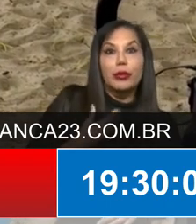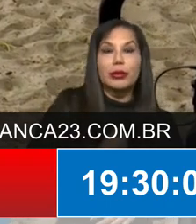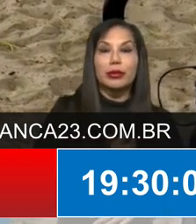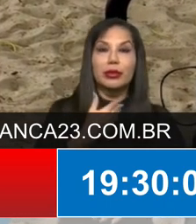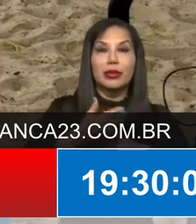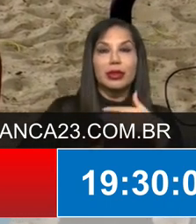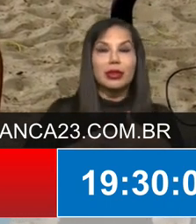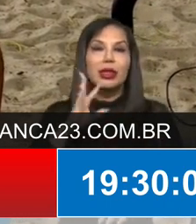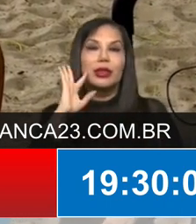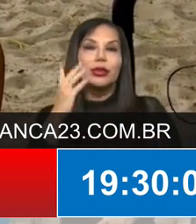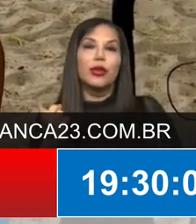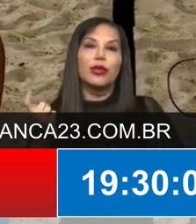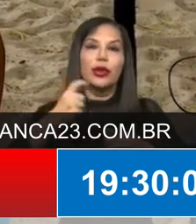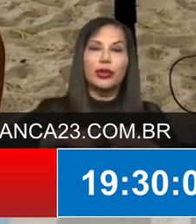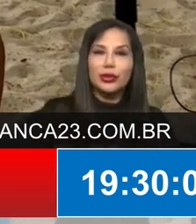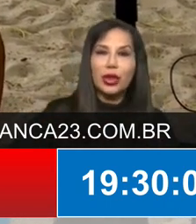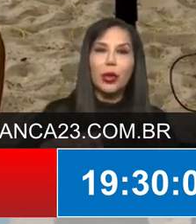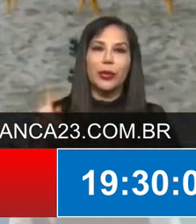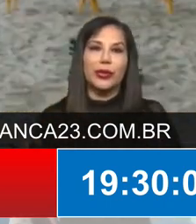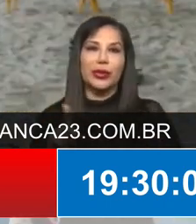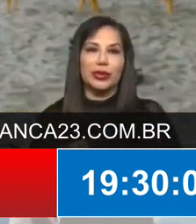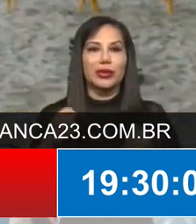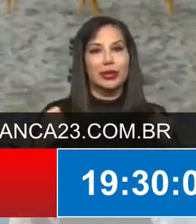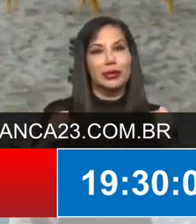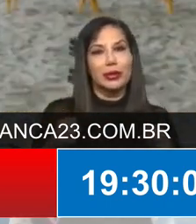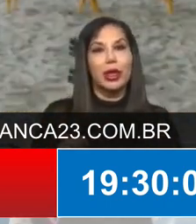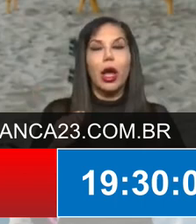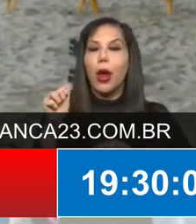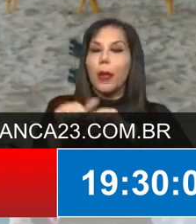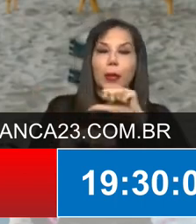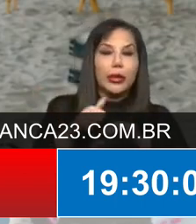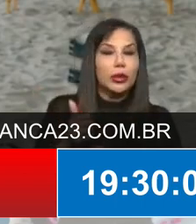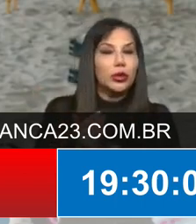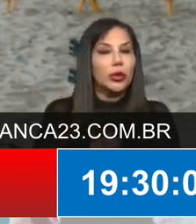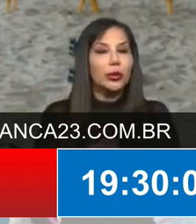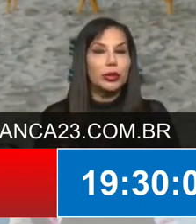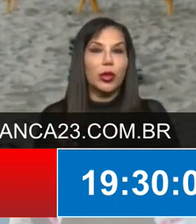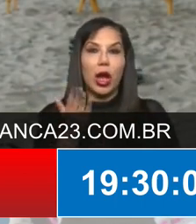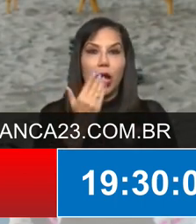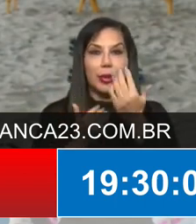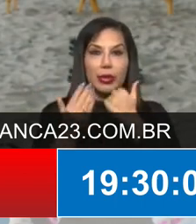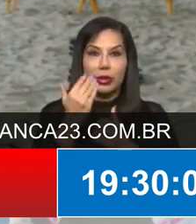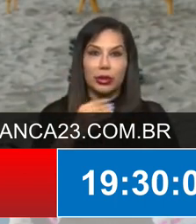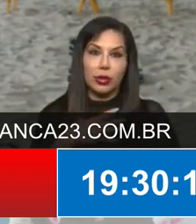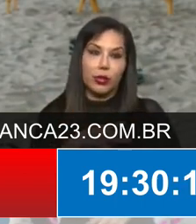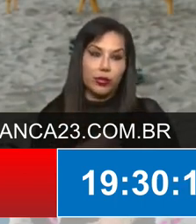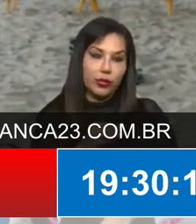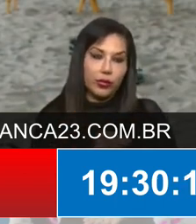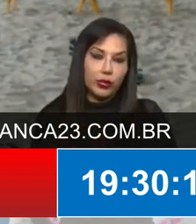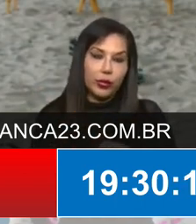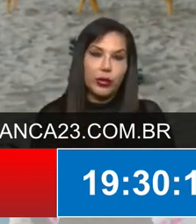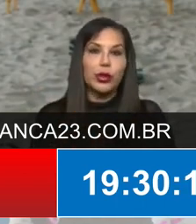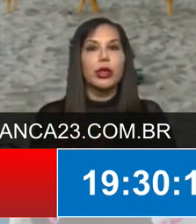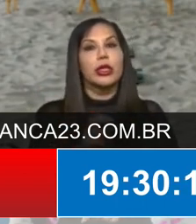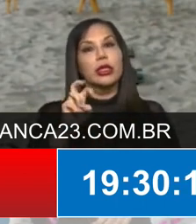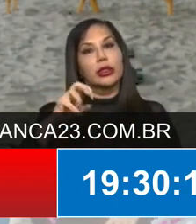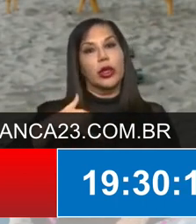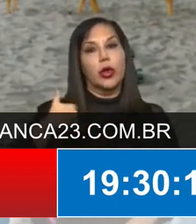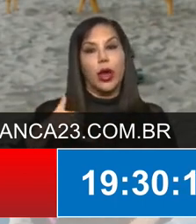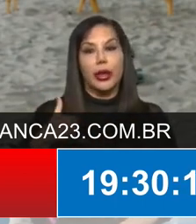resolveu retomar a carreira de professor essa mudança começou na introdução alimentar do João Paulo né do nosso filho tem C